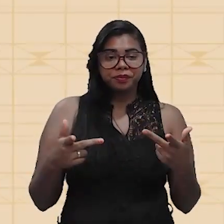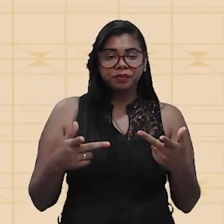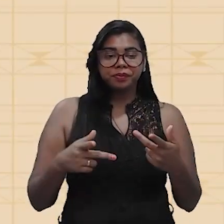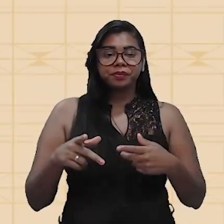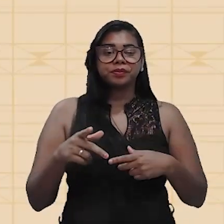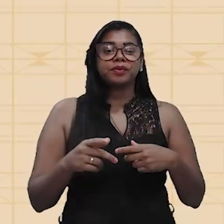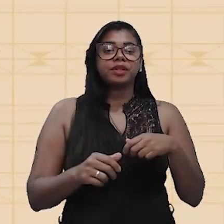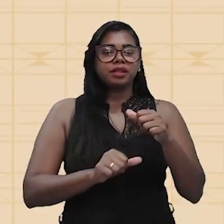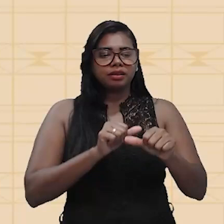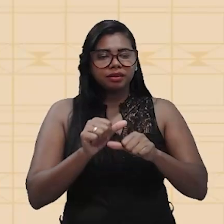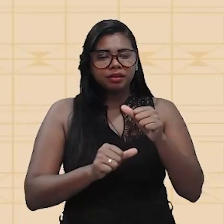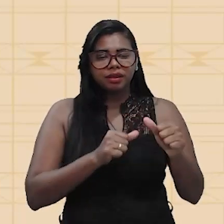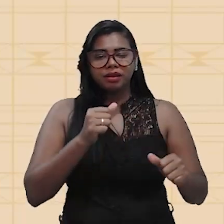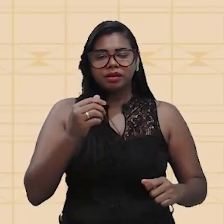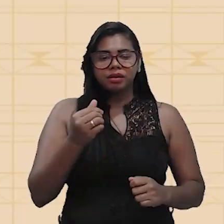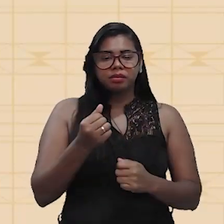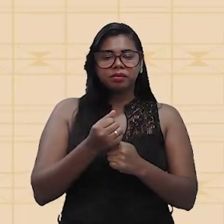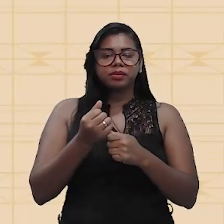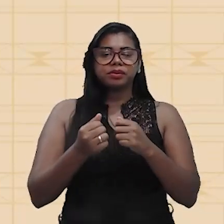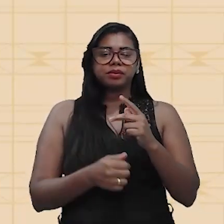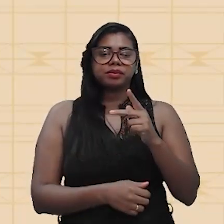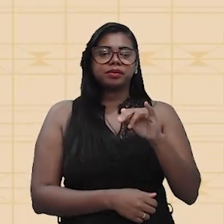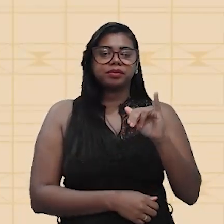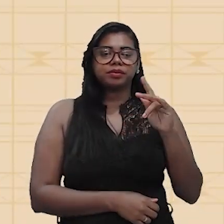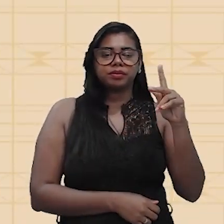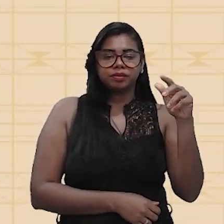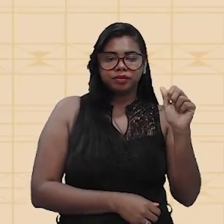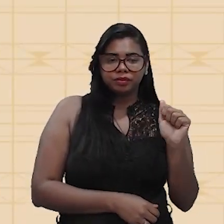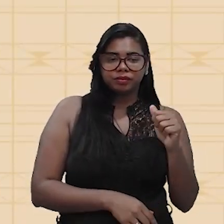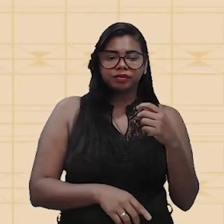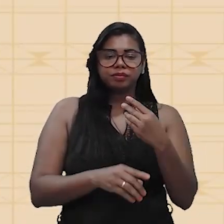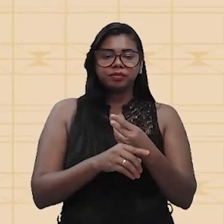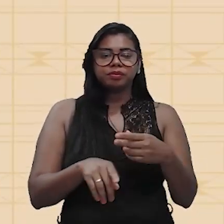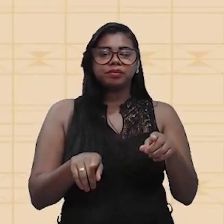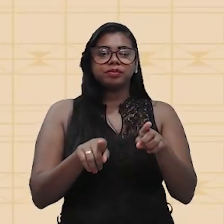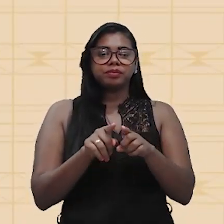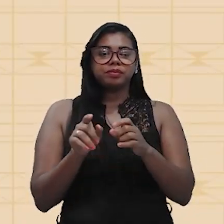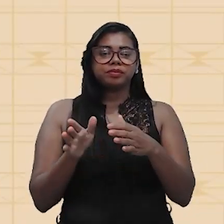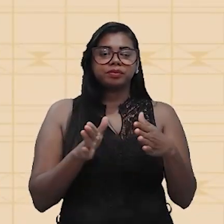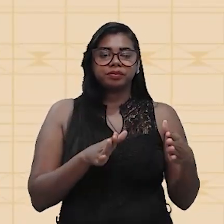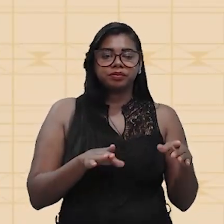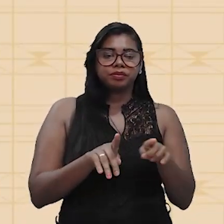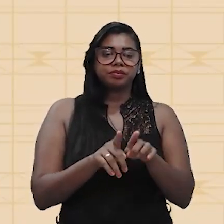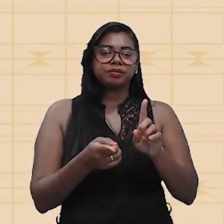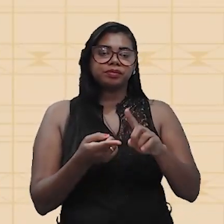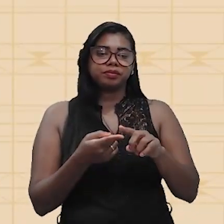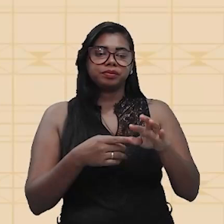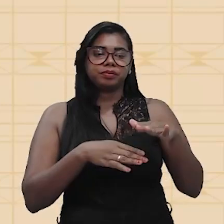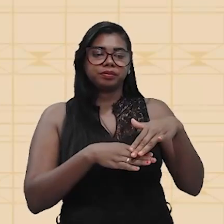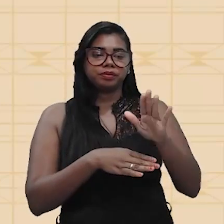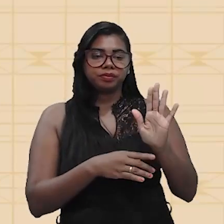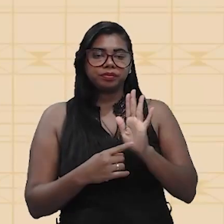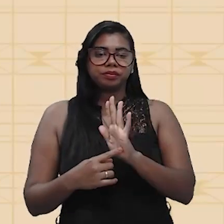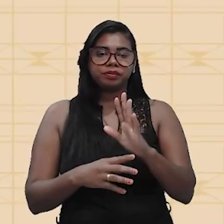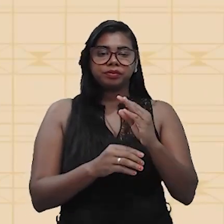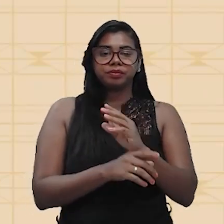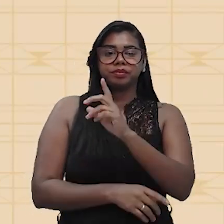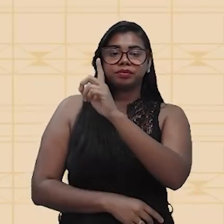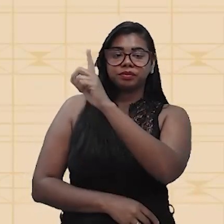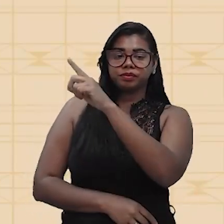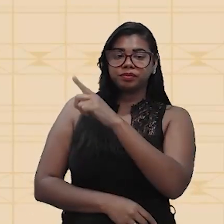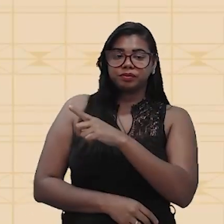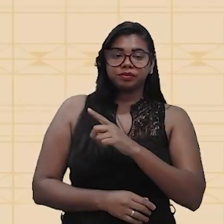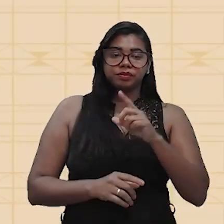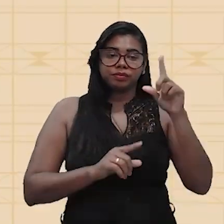constantemente? Pois é, isso daí significa que a associação está em série, mas ele está tendo uma melhor eficiência, tendo uma redução